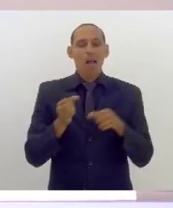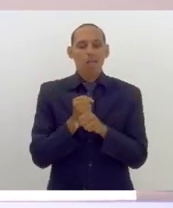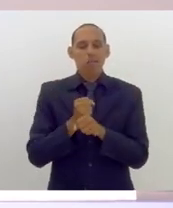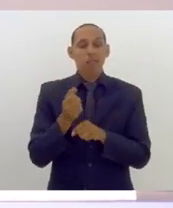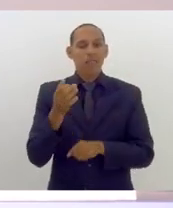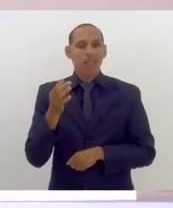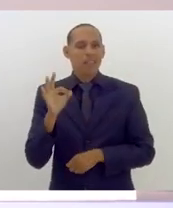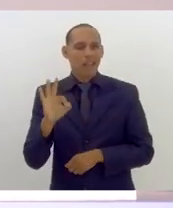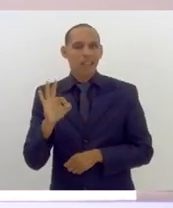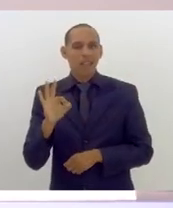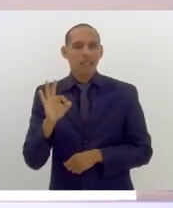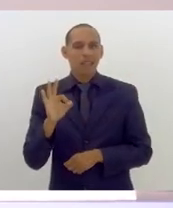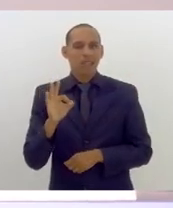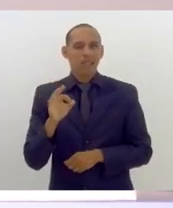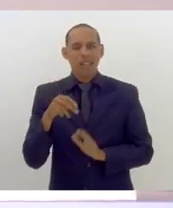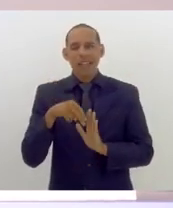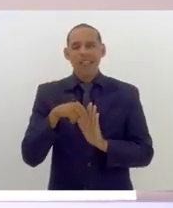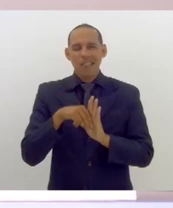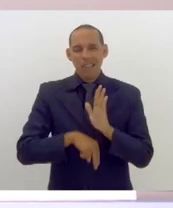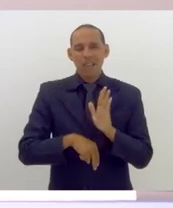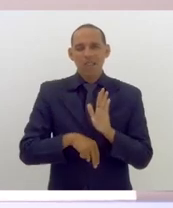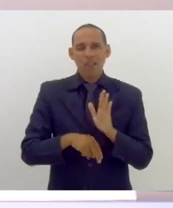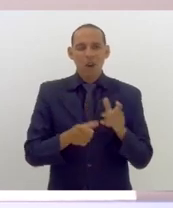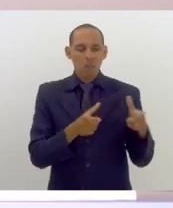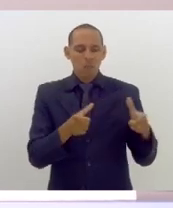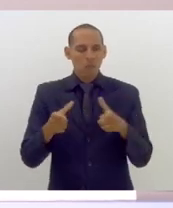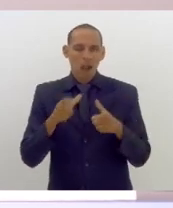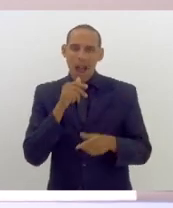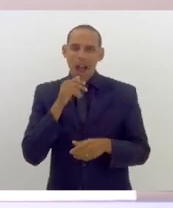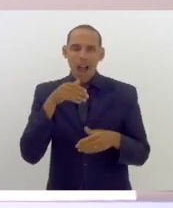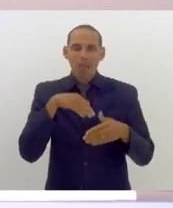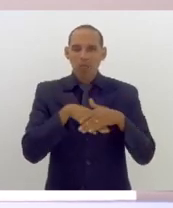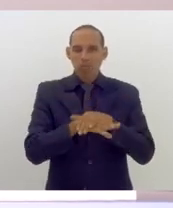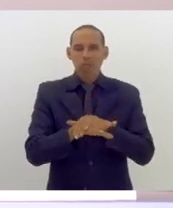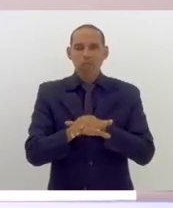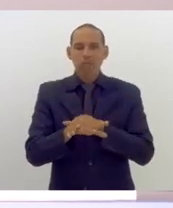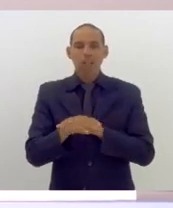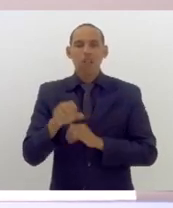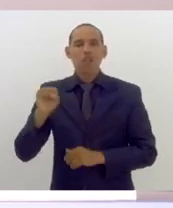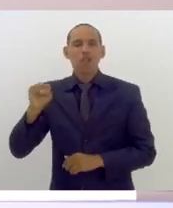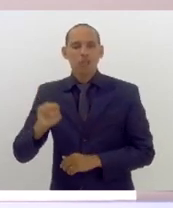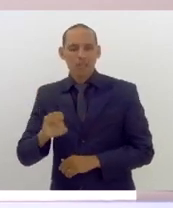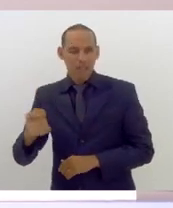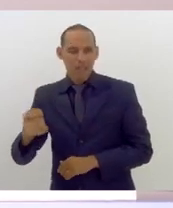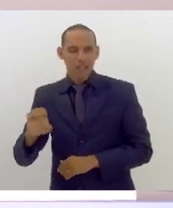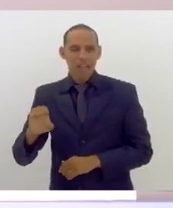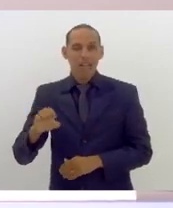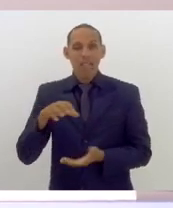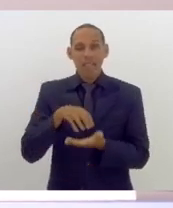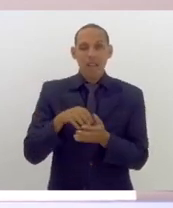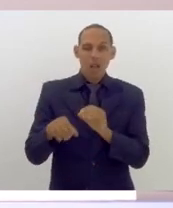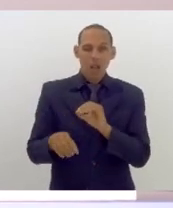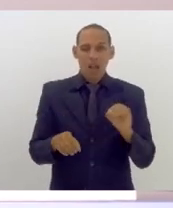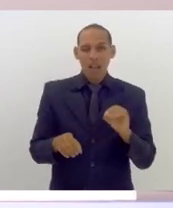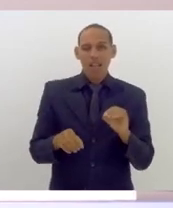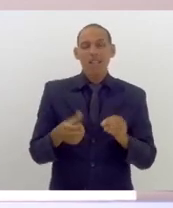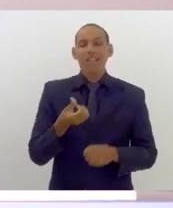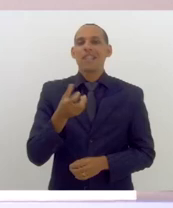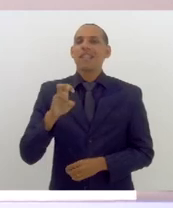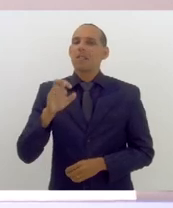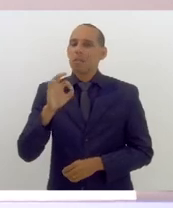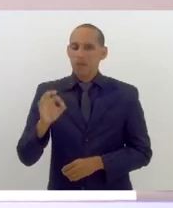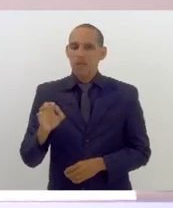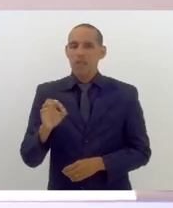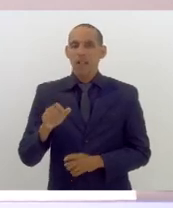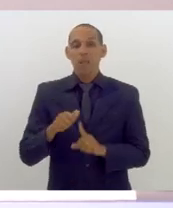o nível de reservatórios do sudeste E centro-oeste chegou a 65% em abril desse ano desde 2012